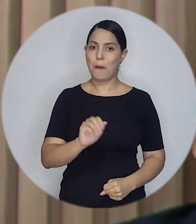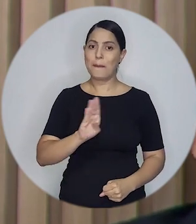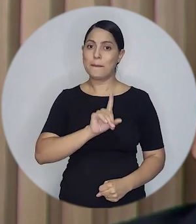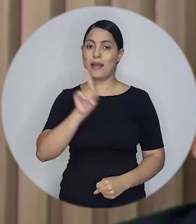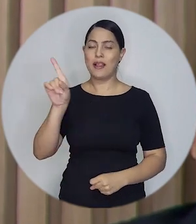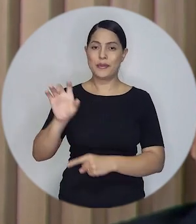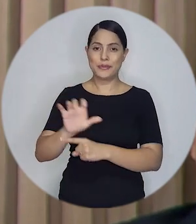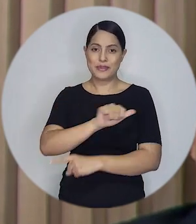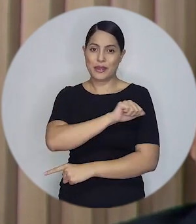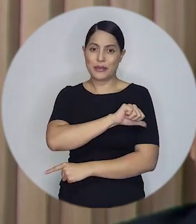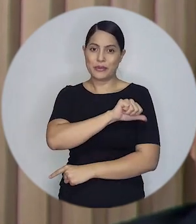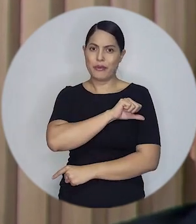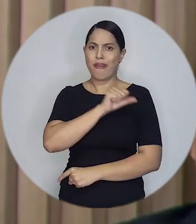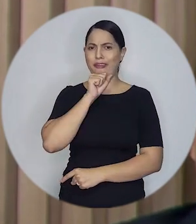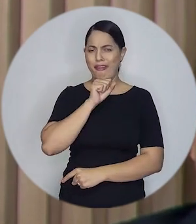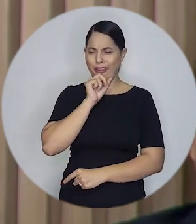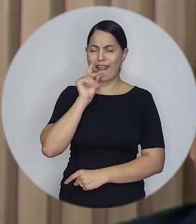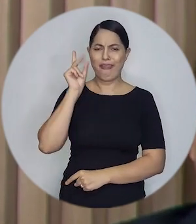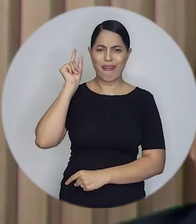mais antigas do Rio de Janeiro.